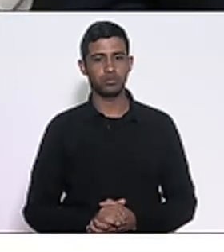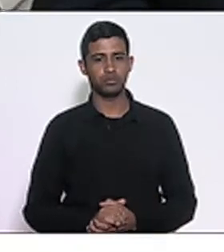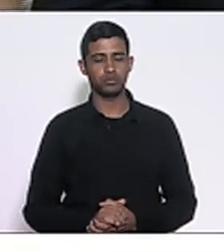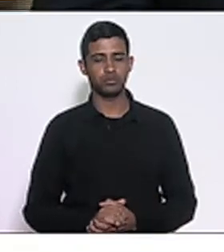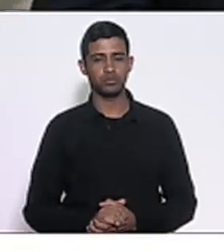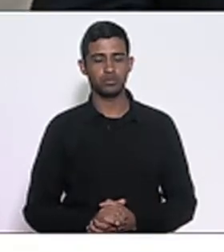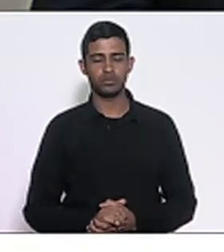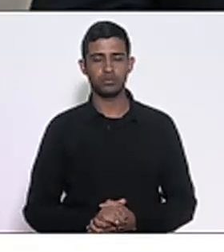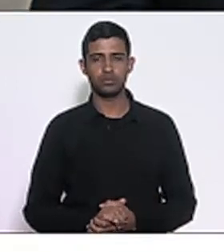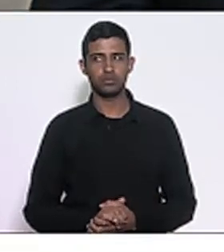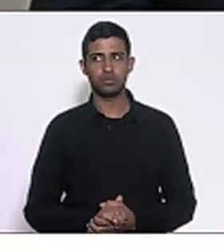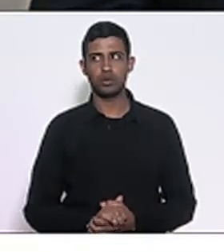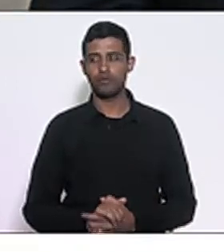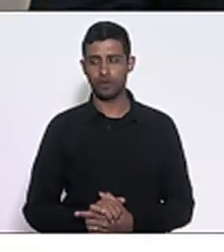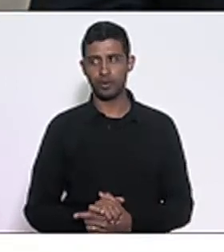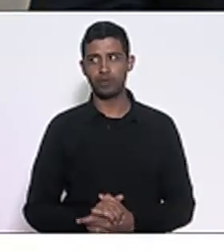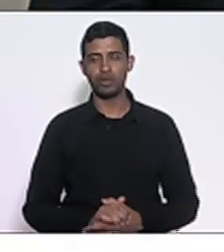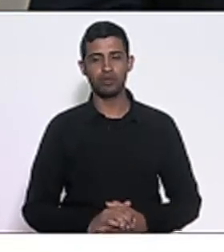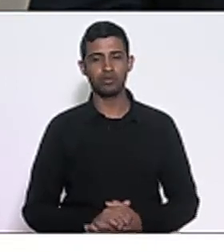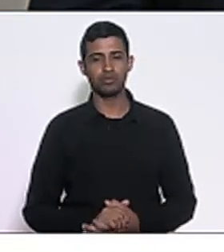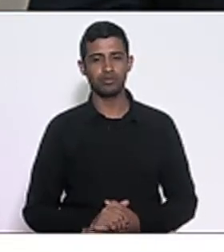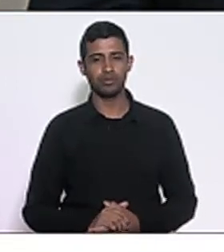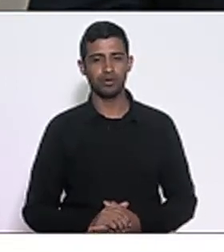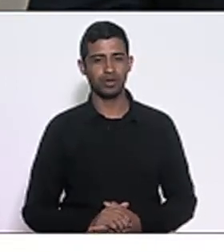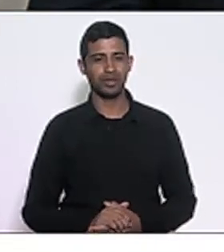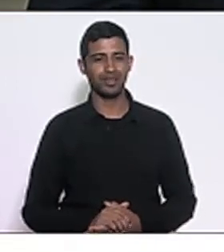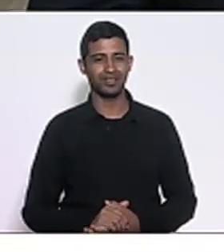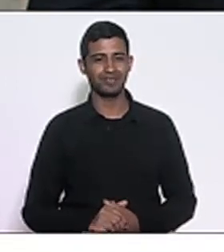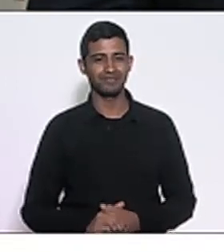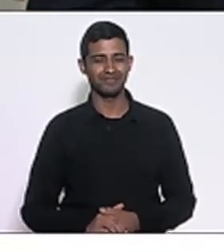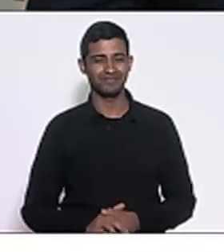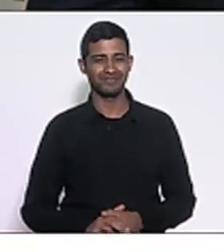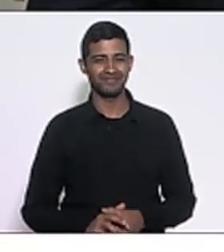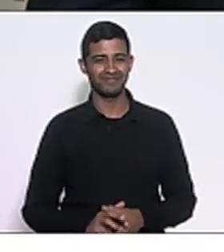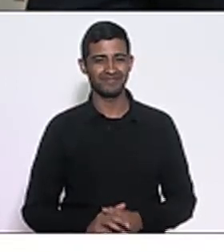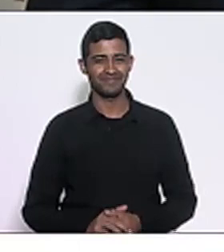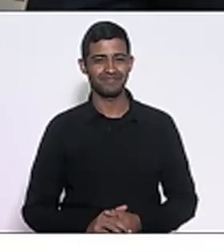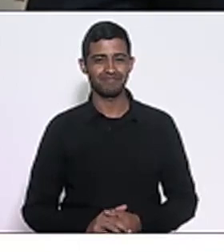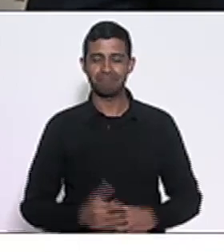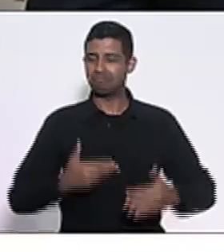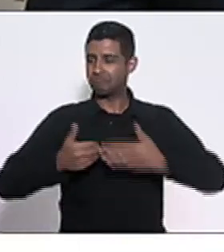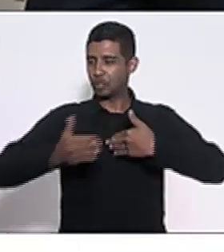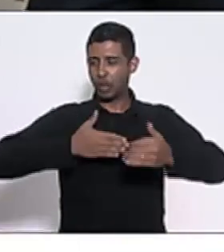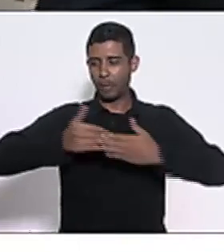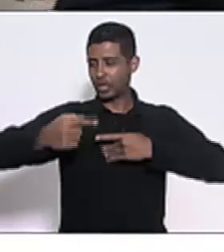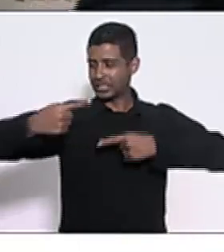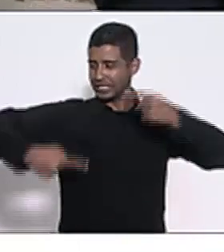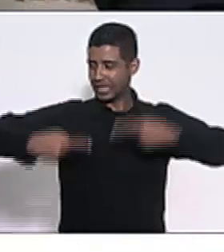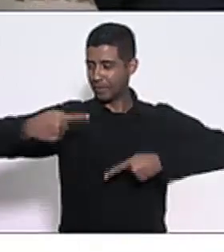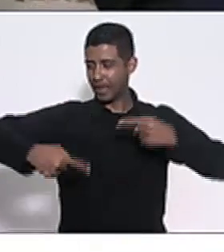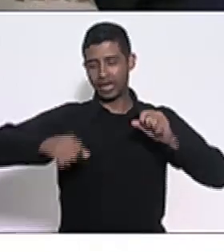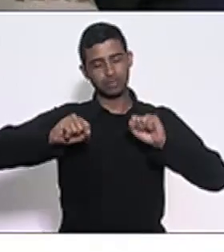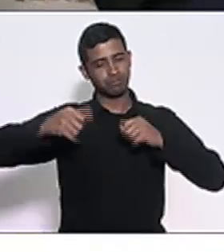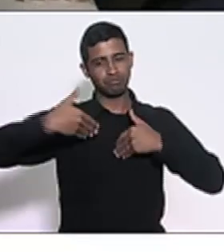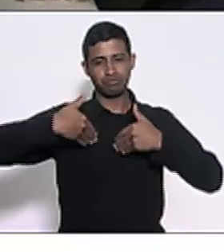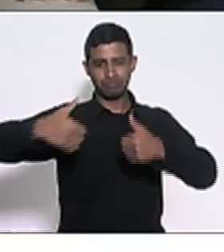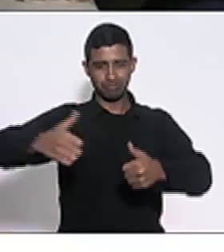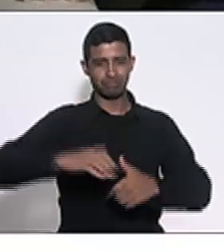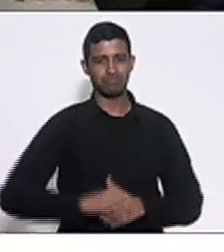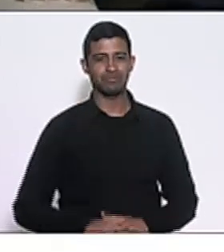e dizer que nós também estamos à disposição aí para qualquer tipo de debate, qualquer tipo de